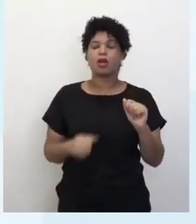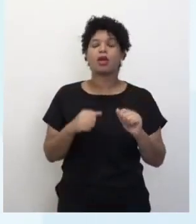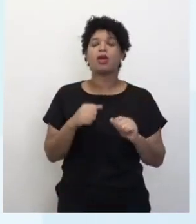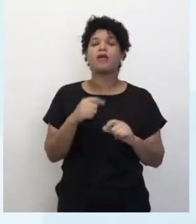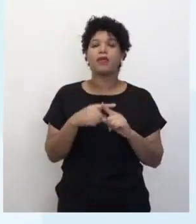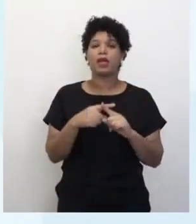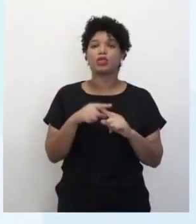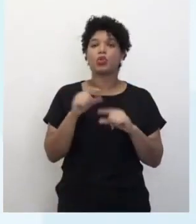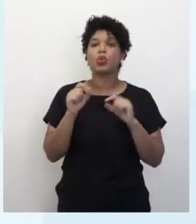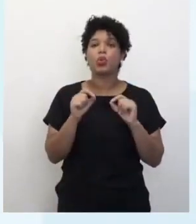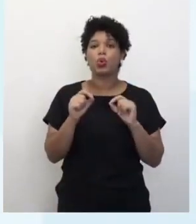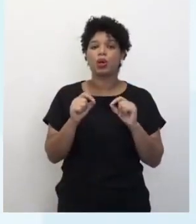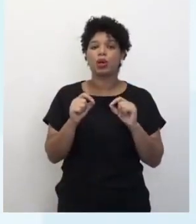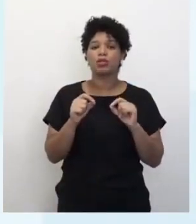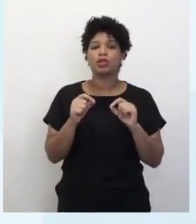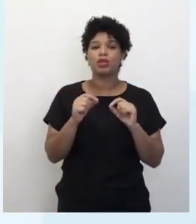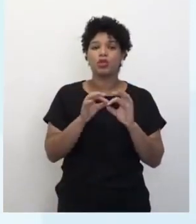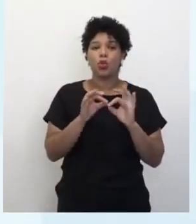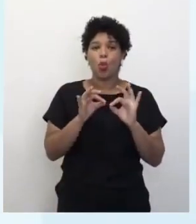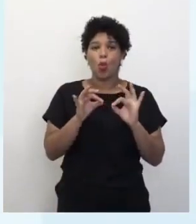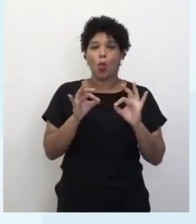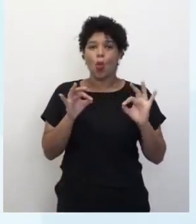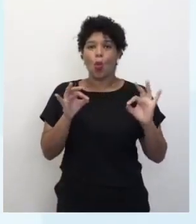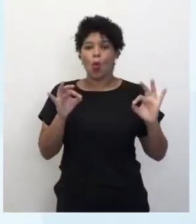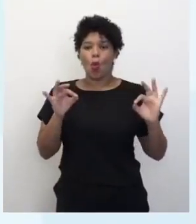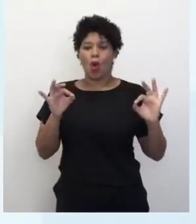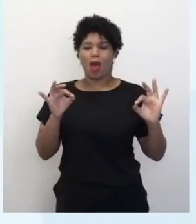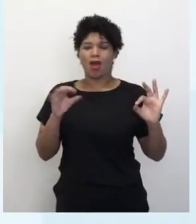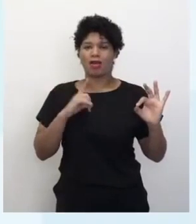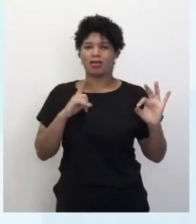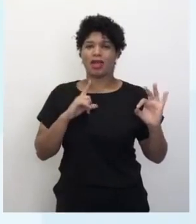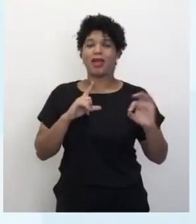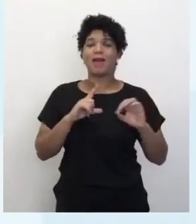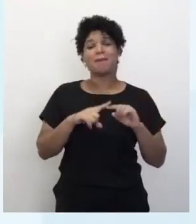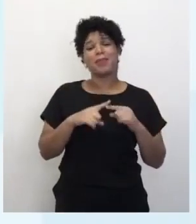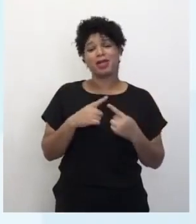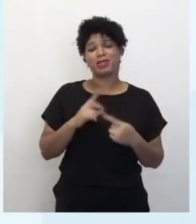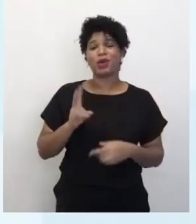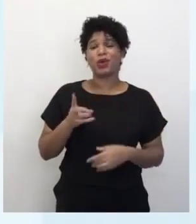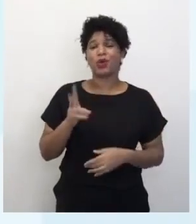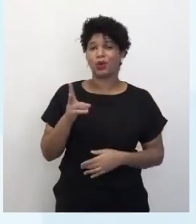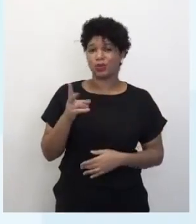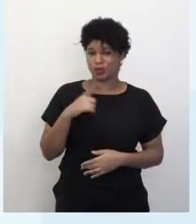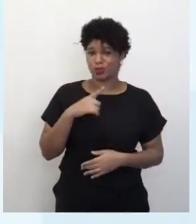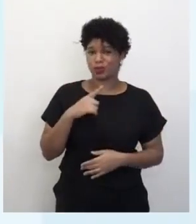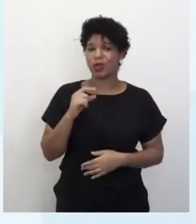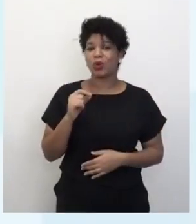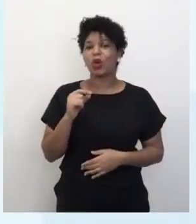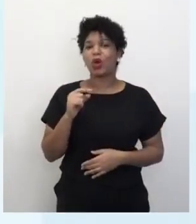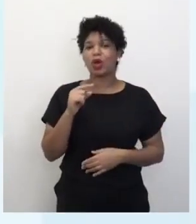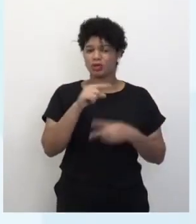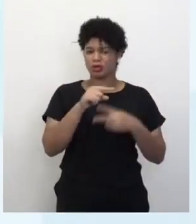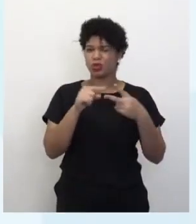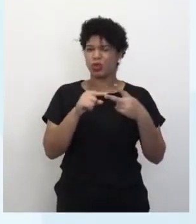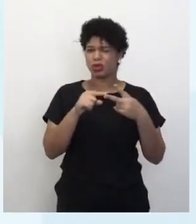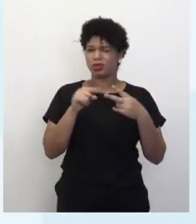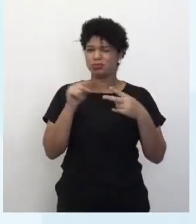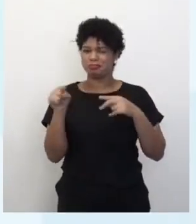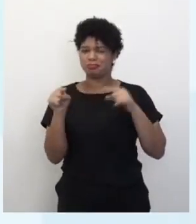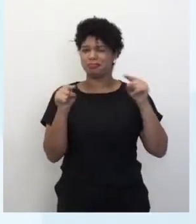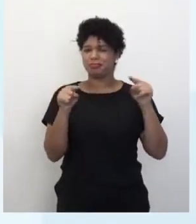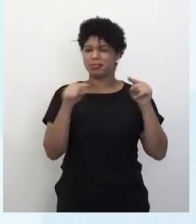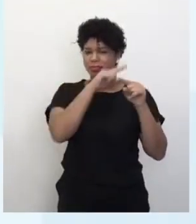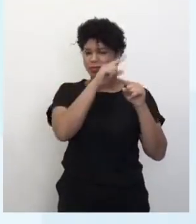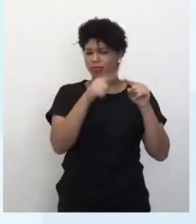gente estica o gráfico, mas ele continua passando pelo menos em 2 pontinhos. Então,